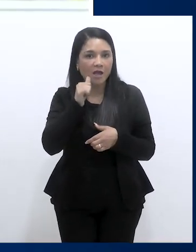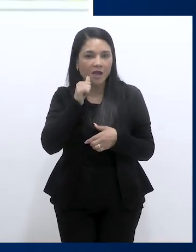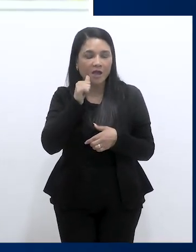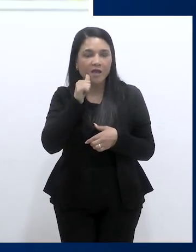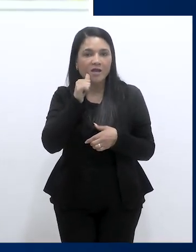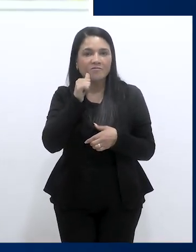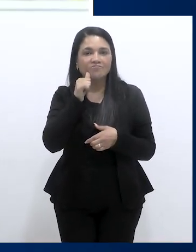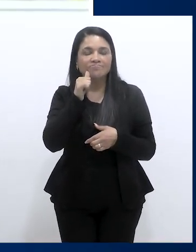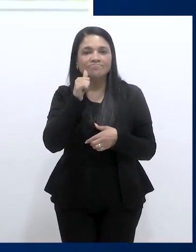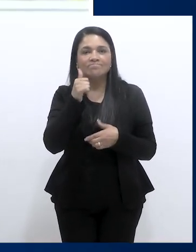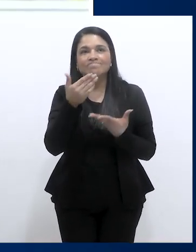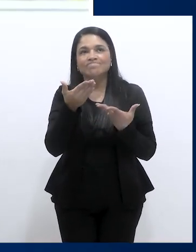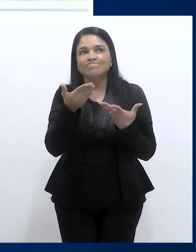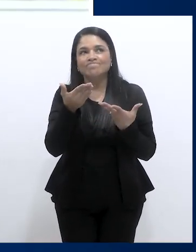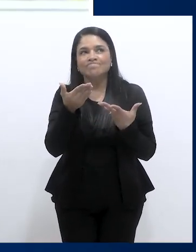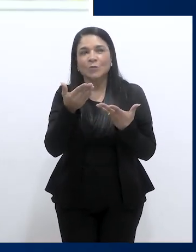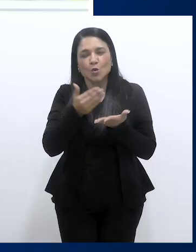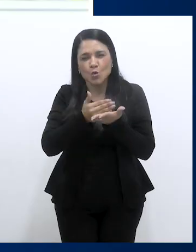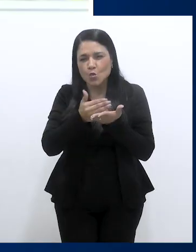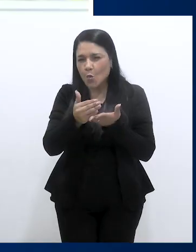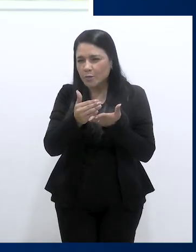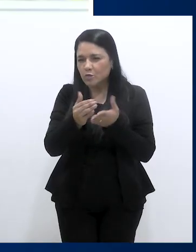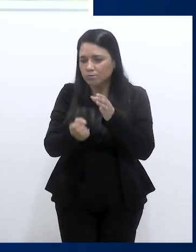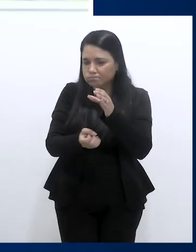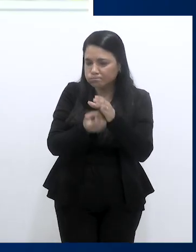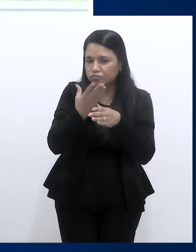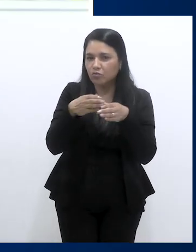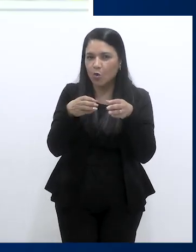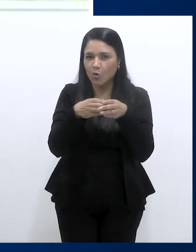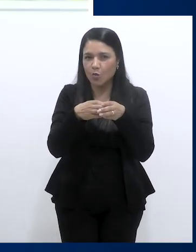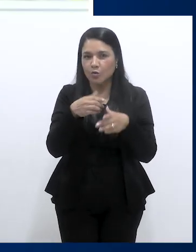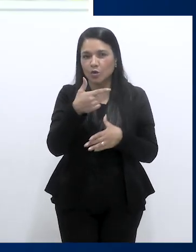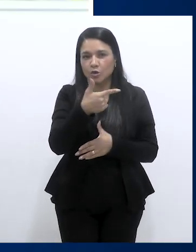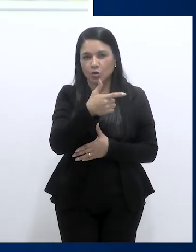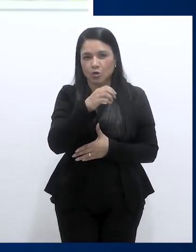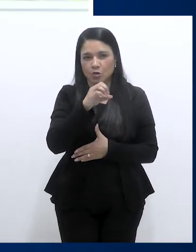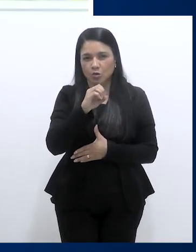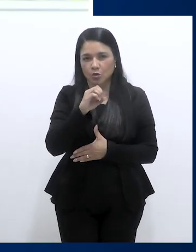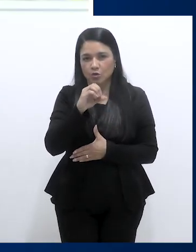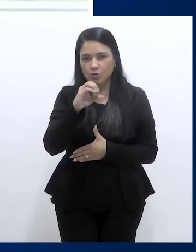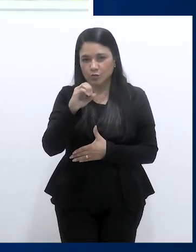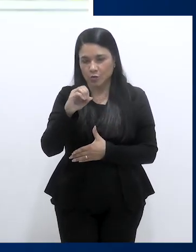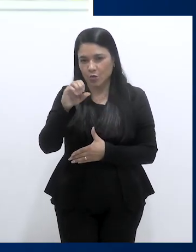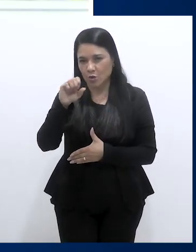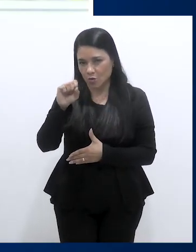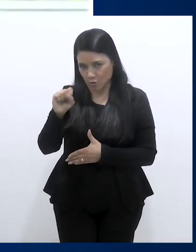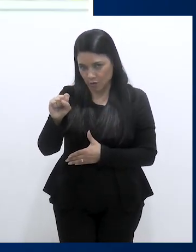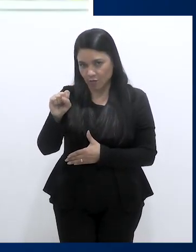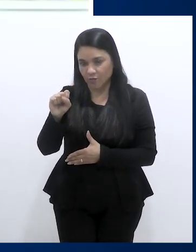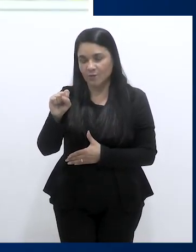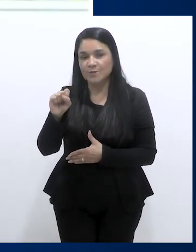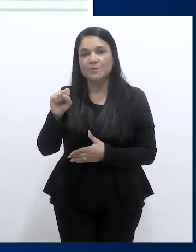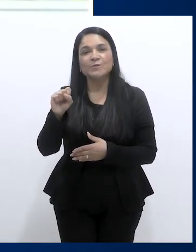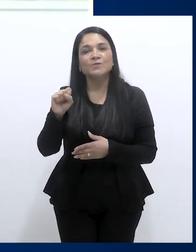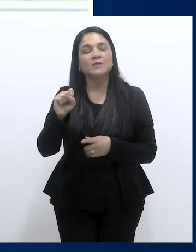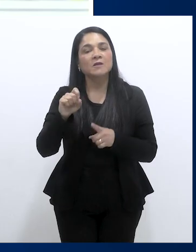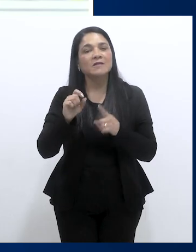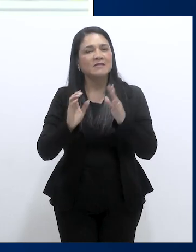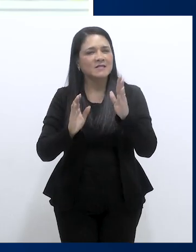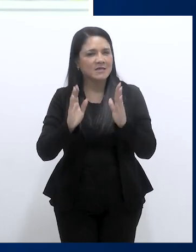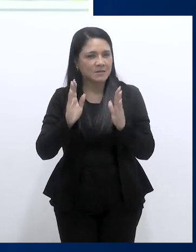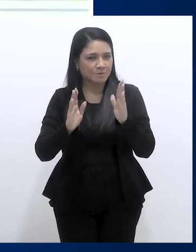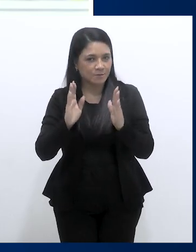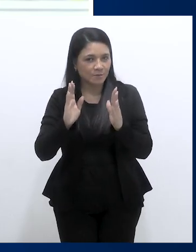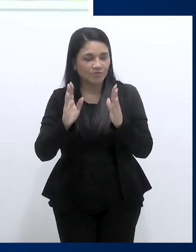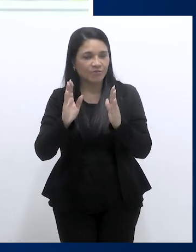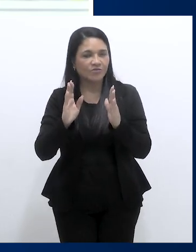grupo, que quando a gente começou o grupo no início dos anos 2000, início não, já era